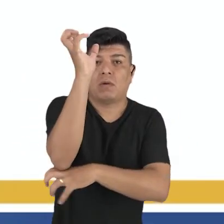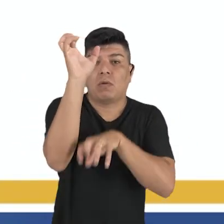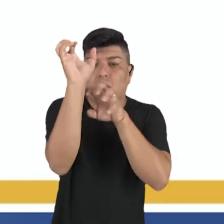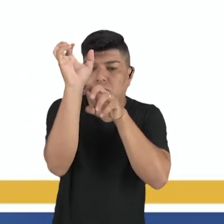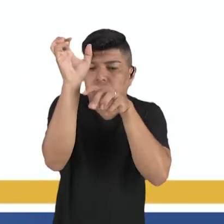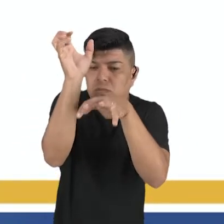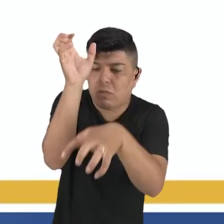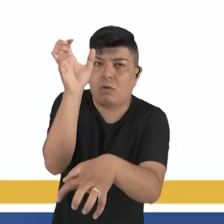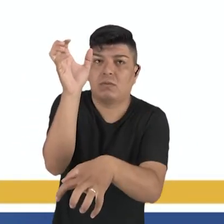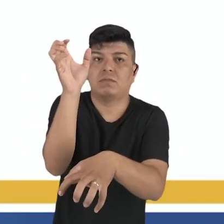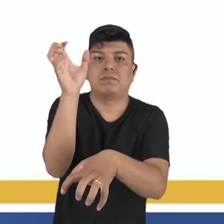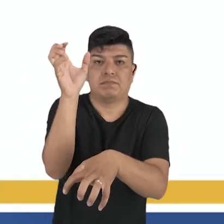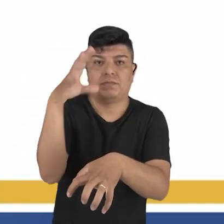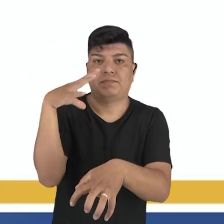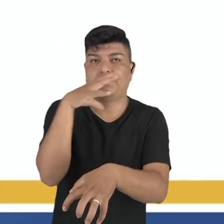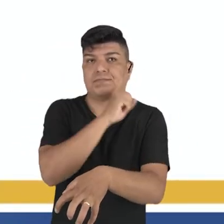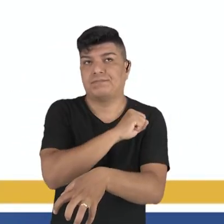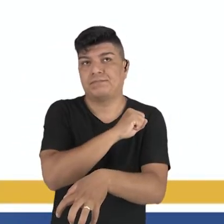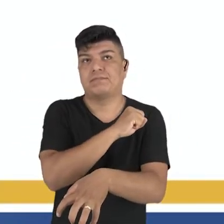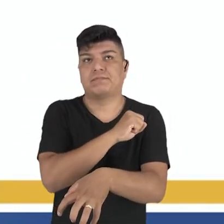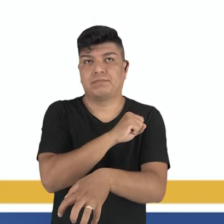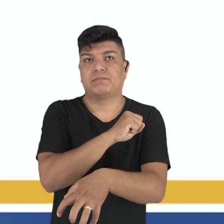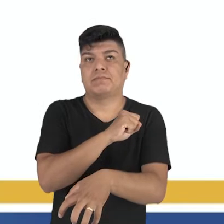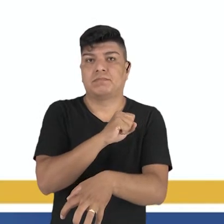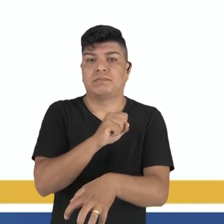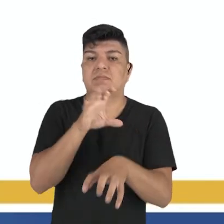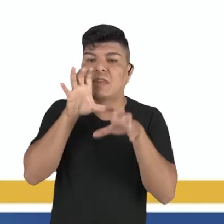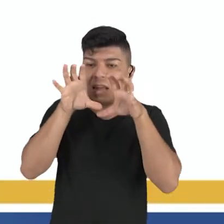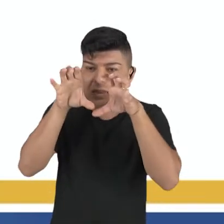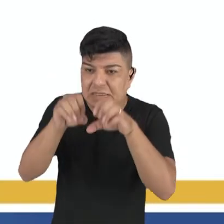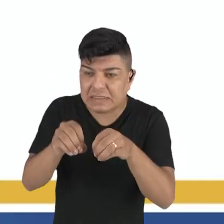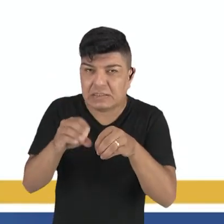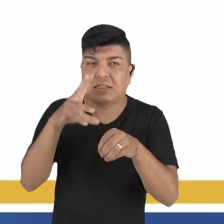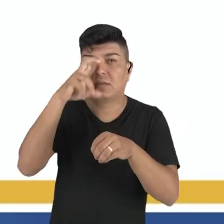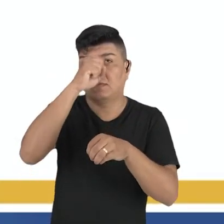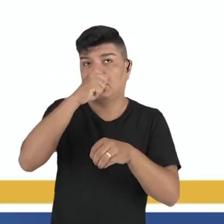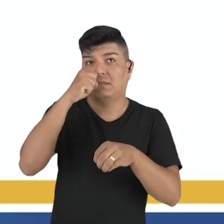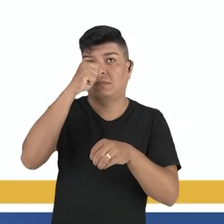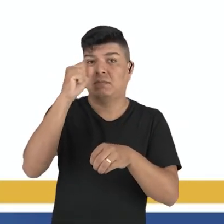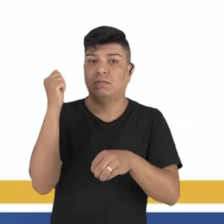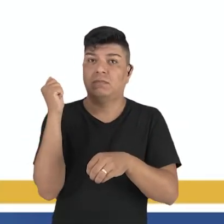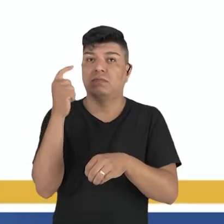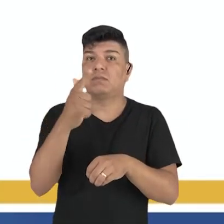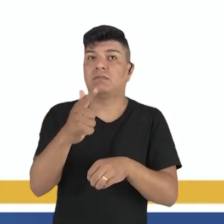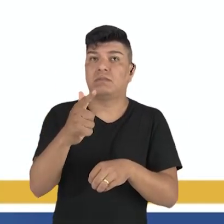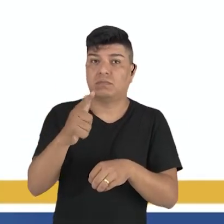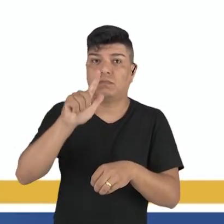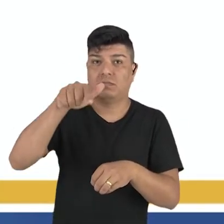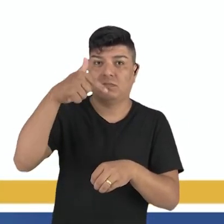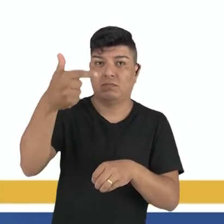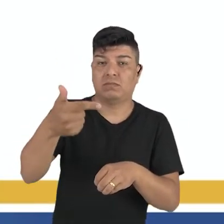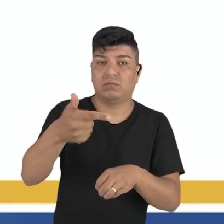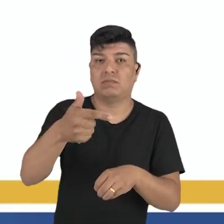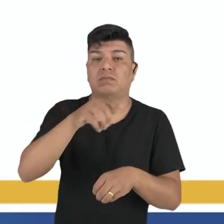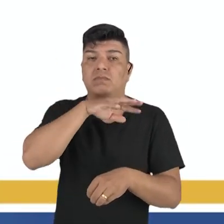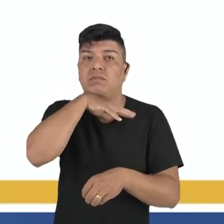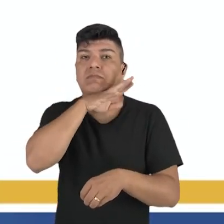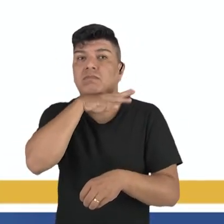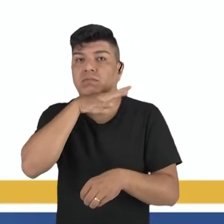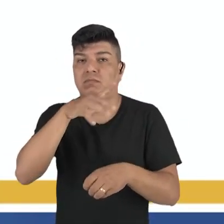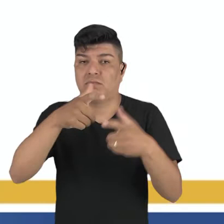da mata de repente, com uma mordida mais forte do que a de felinos